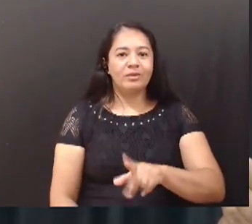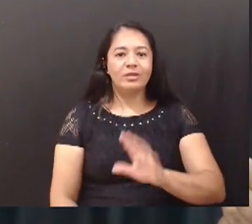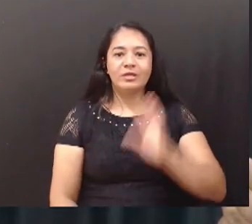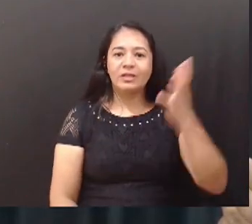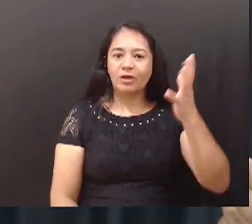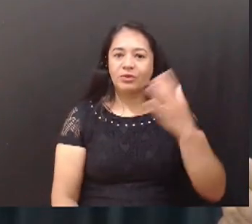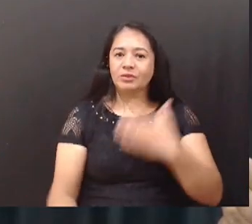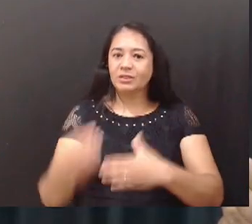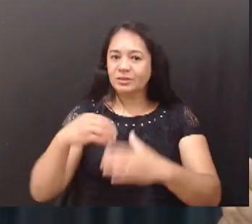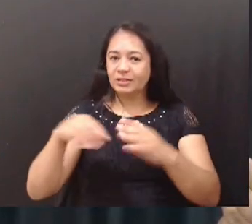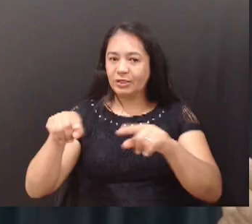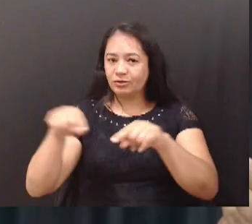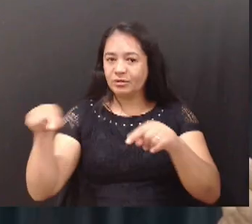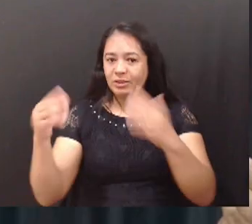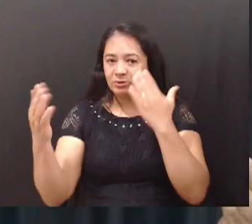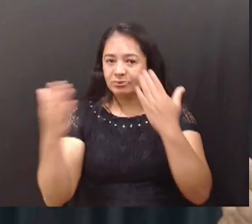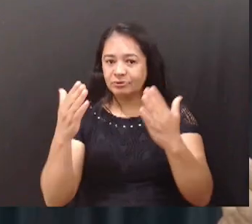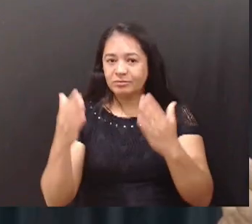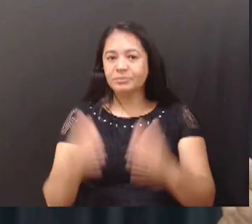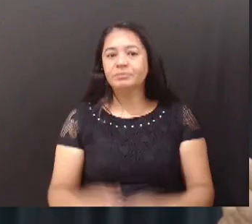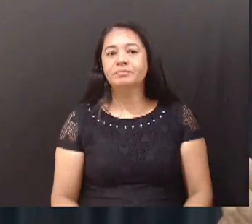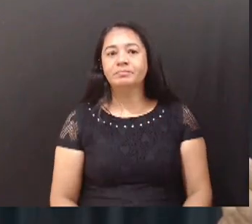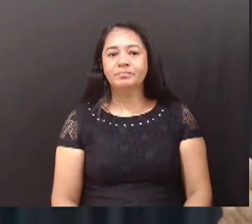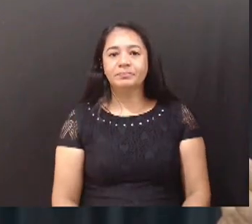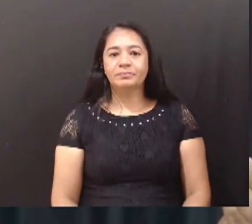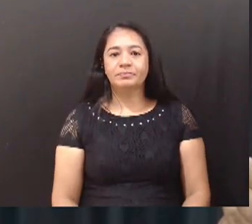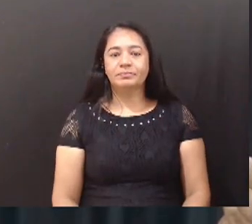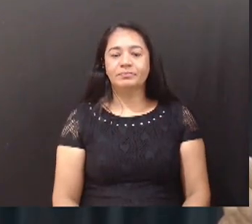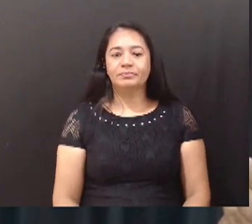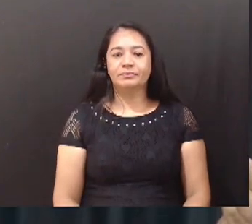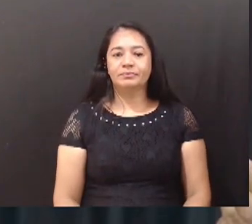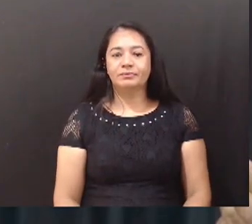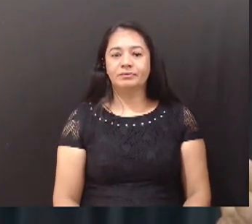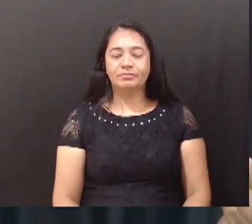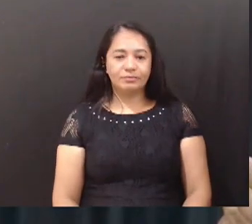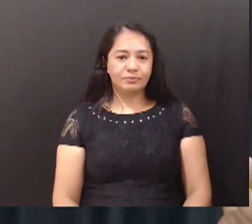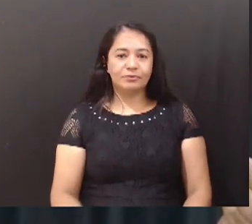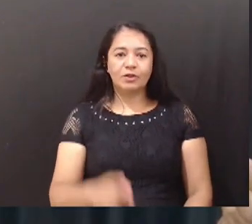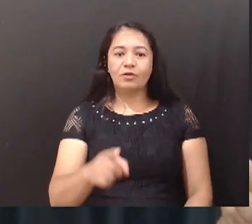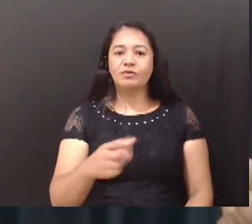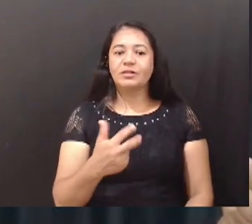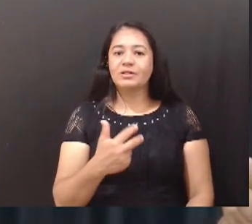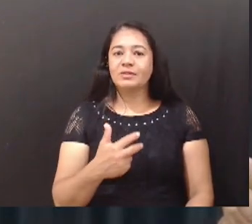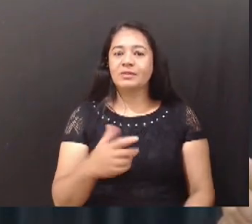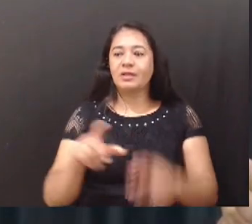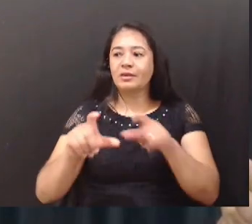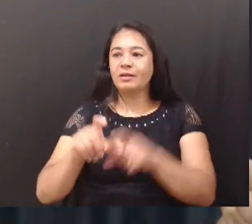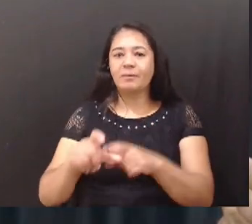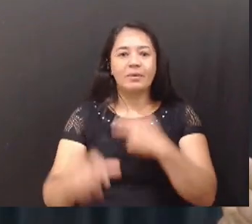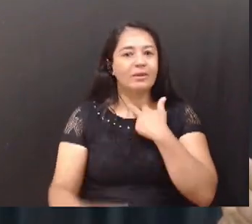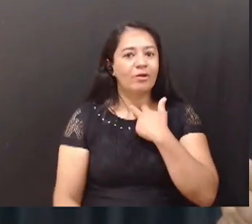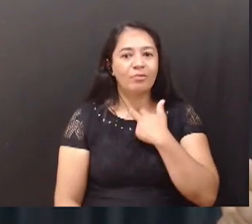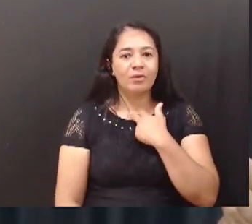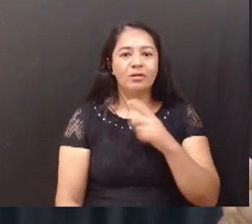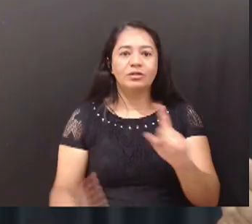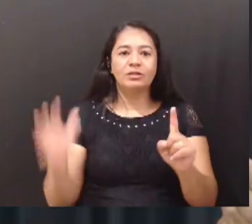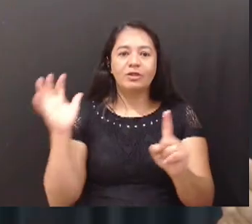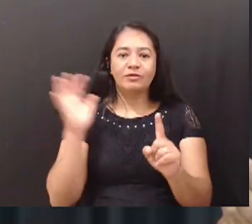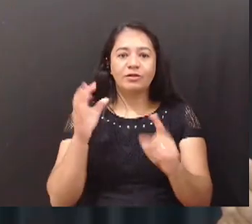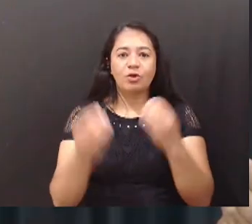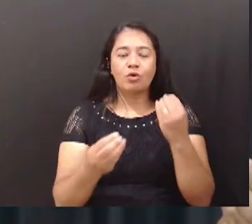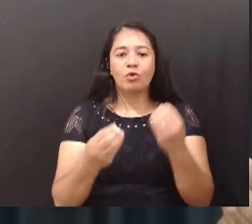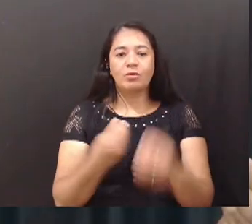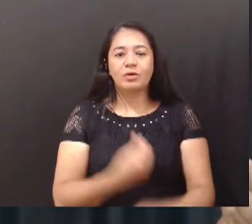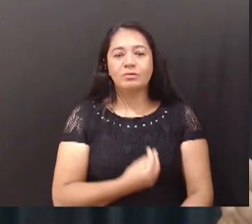psicológica o vínculo que é não seguro, que é instável, que você não pode depender dele. Isso influencia como a pessoa vivencia, no geral, a